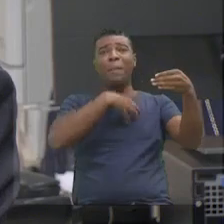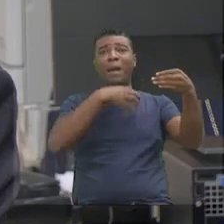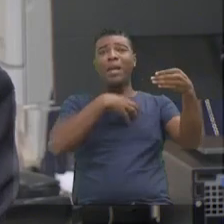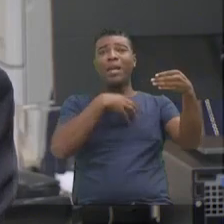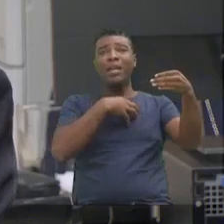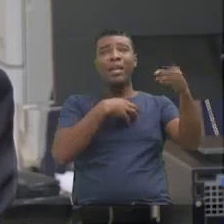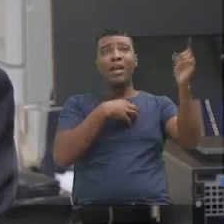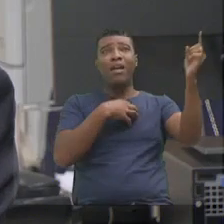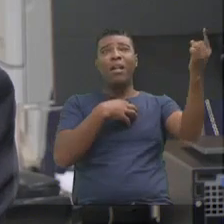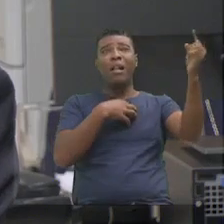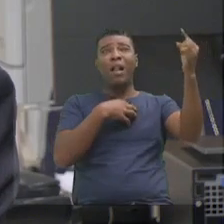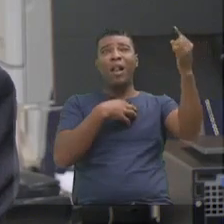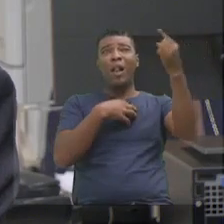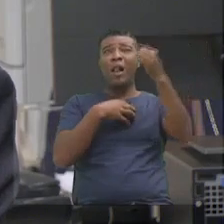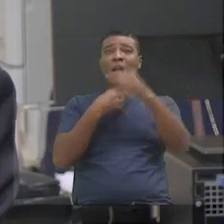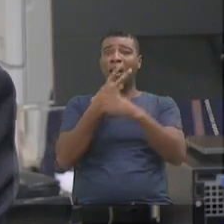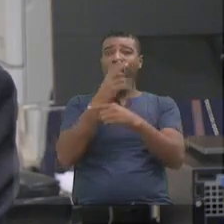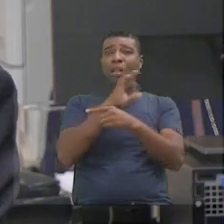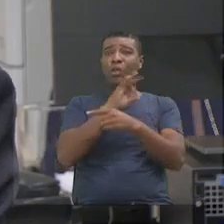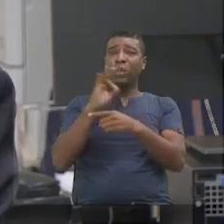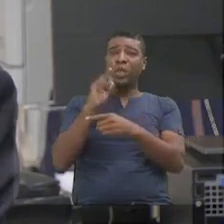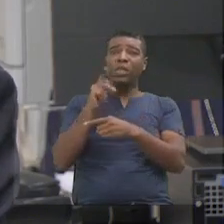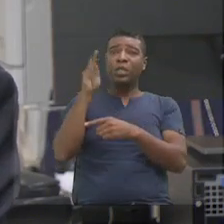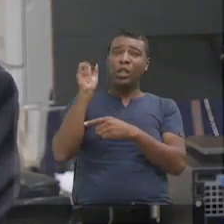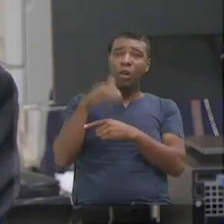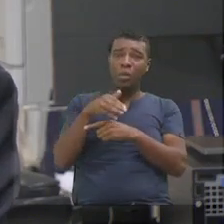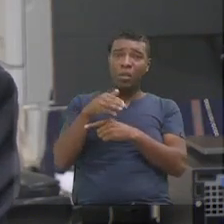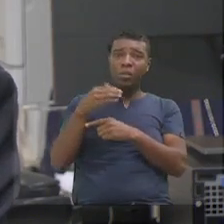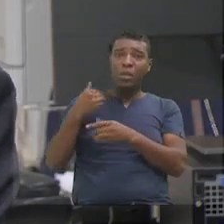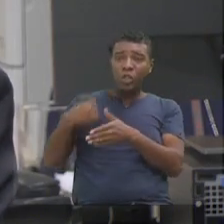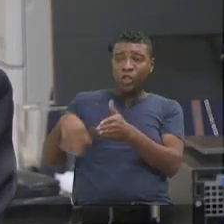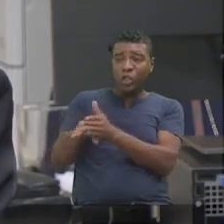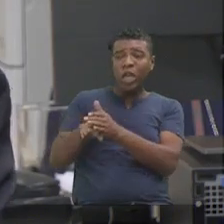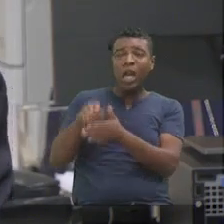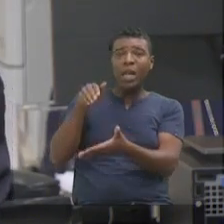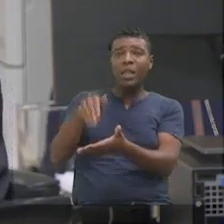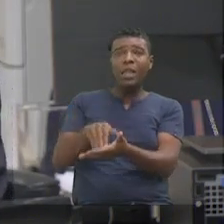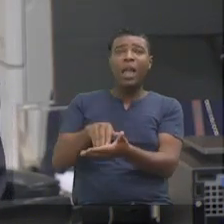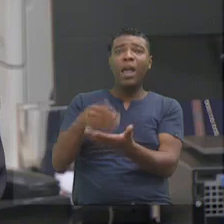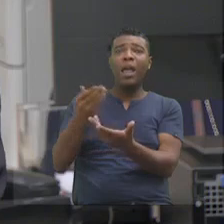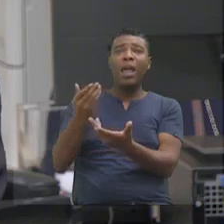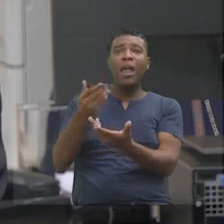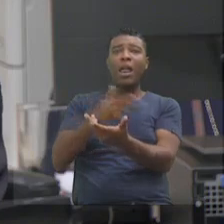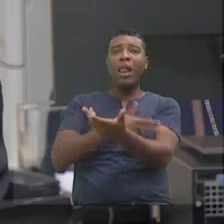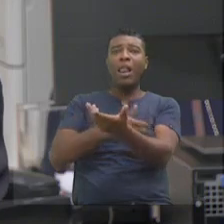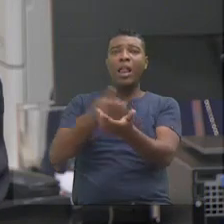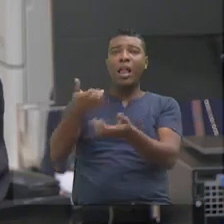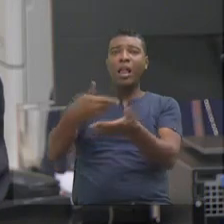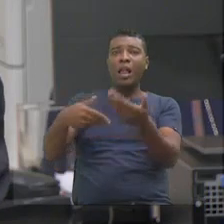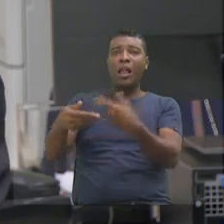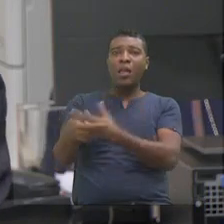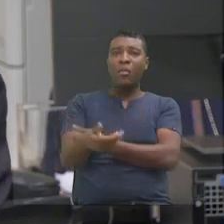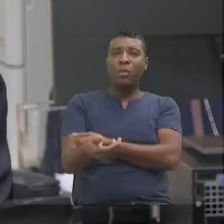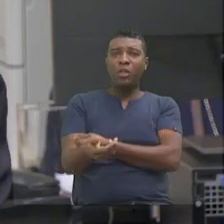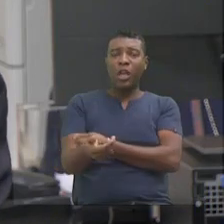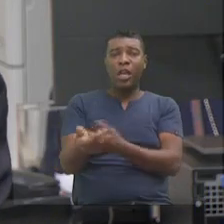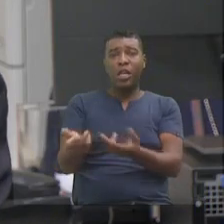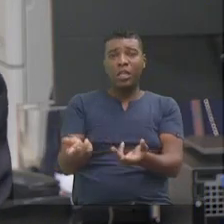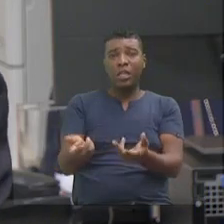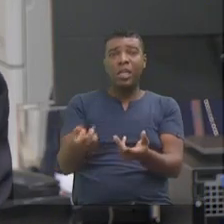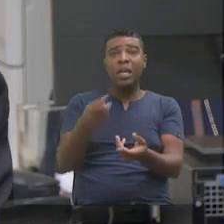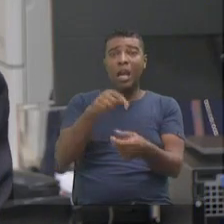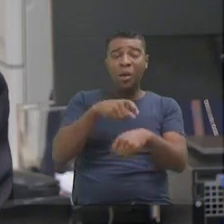estradas péssimas para chegar até hemodiálise durante momentos de que